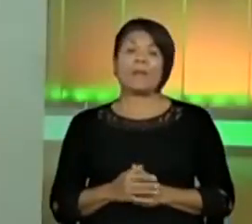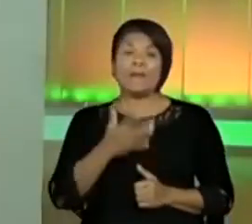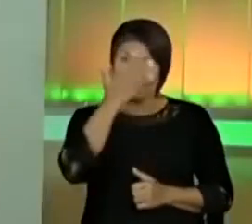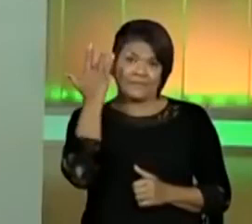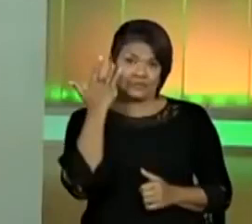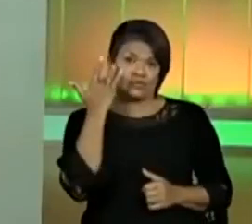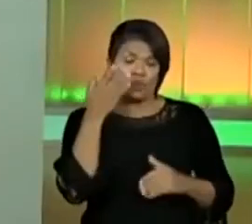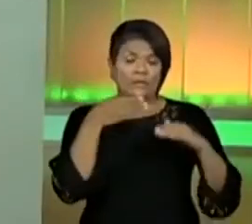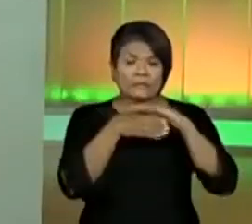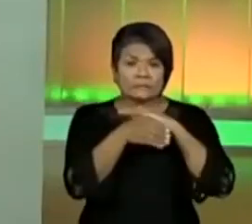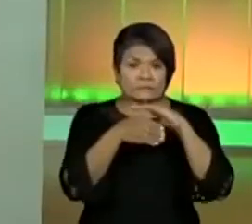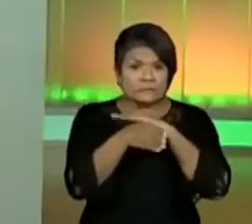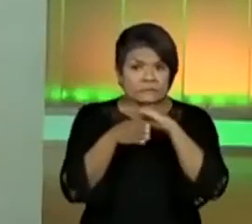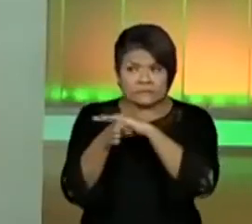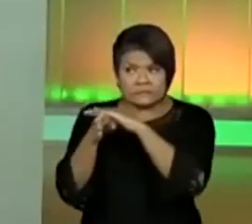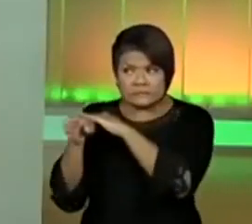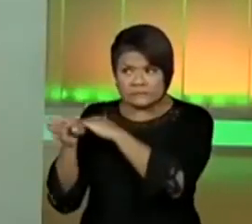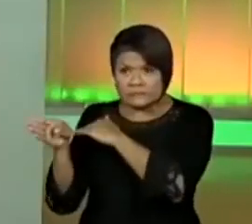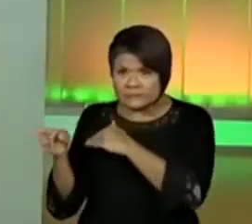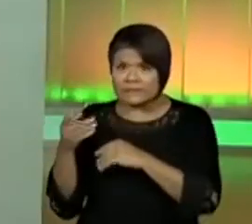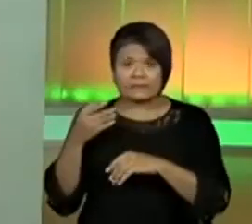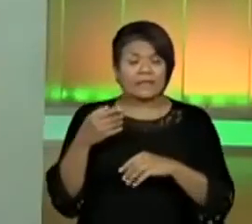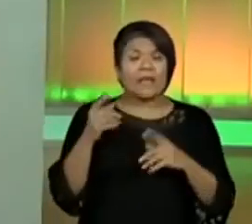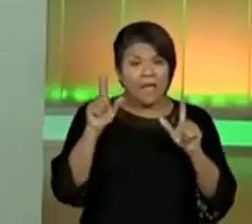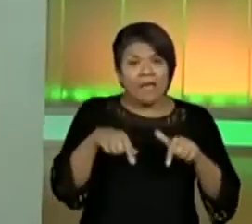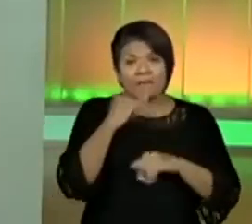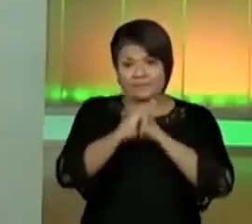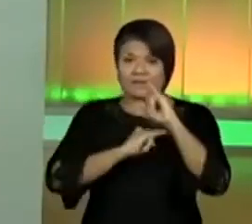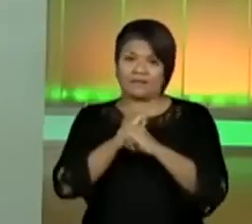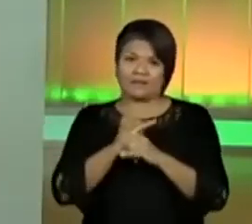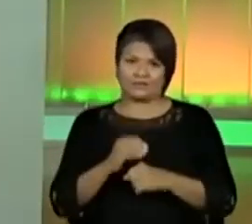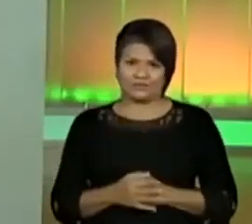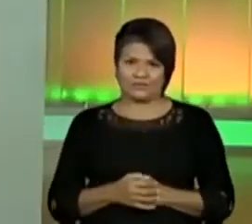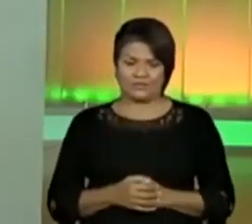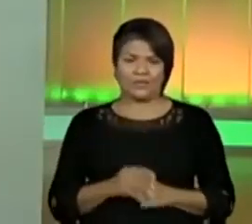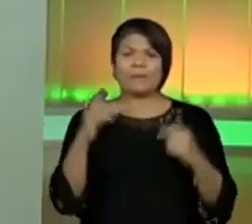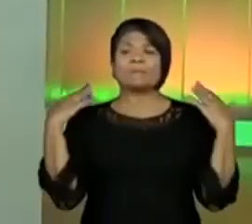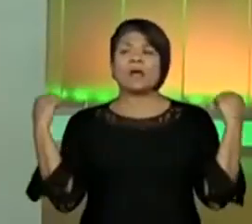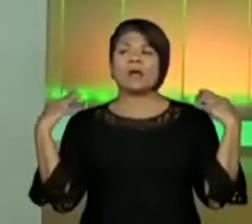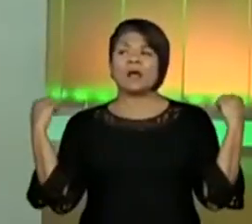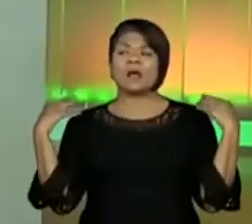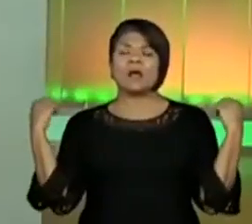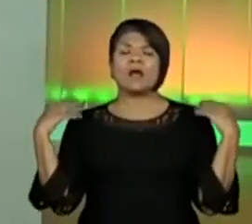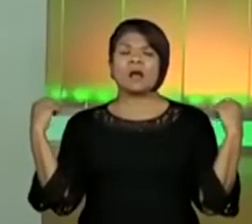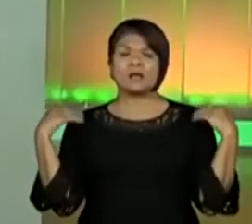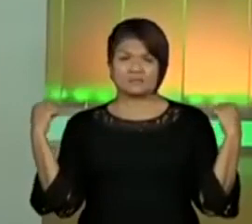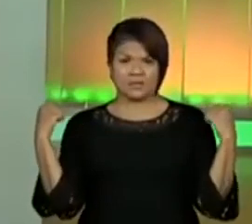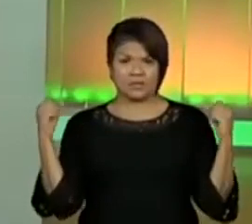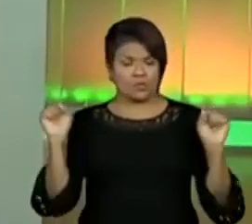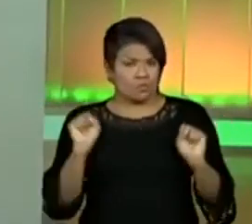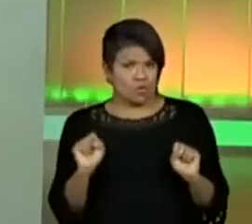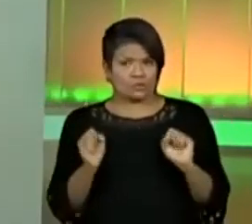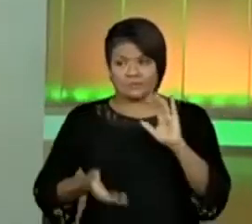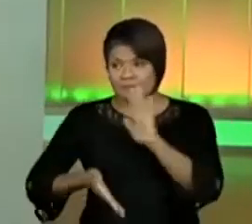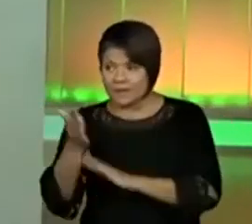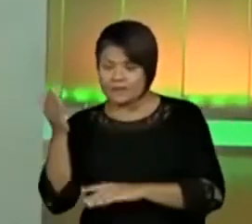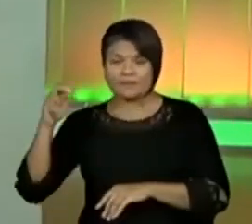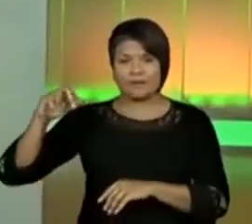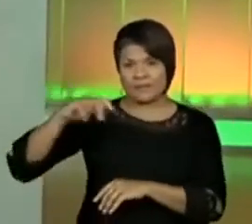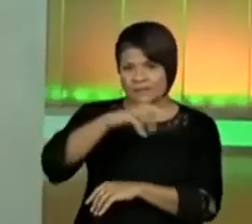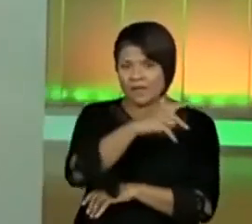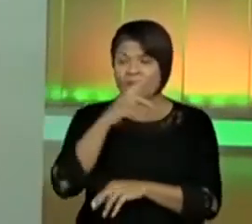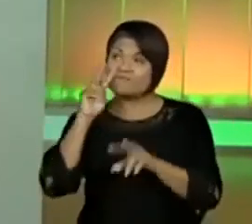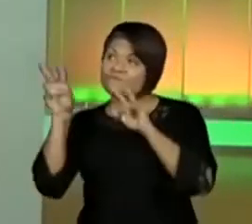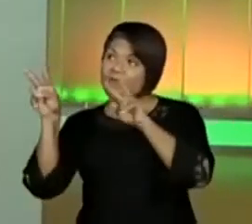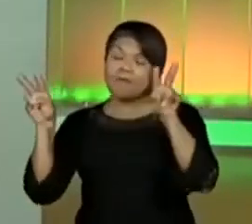estão na internet. Esse público vai poder fazer um passeio virtual. O que é um passeio? O passeio não é sair, caminhar,